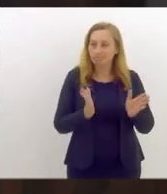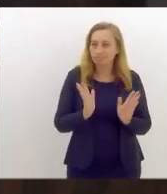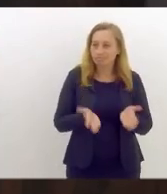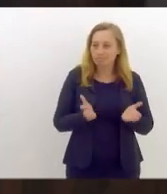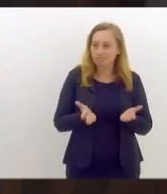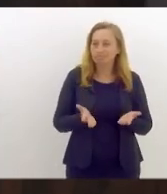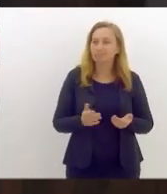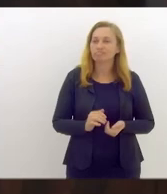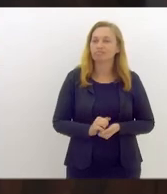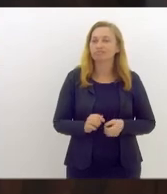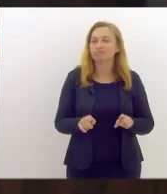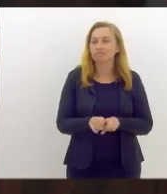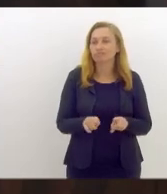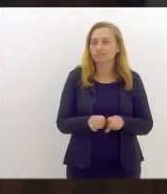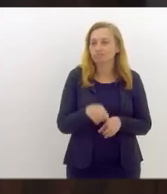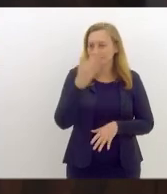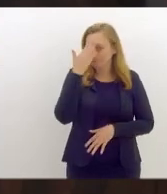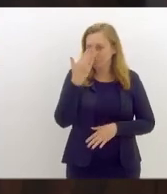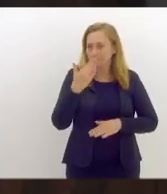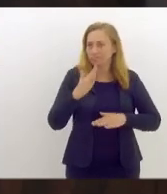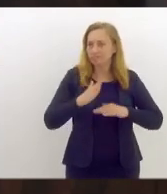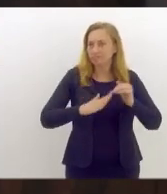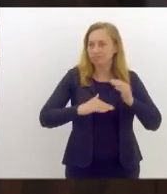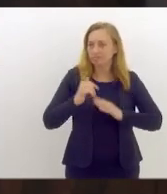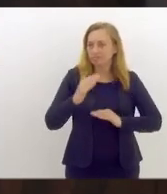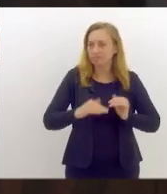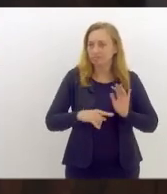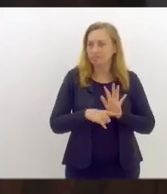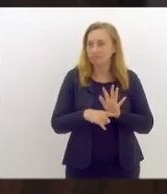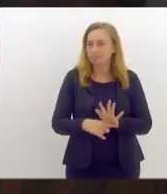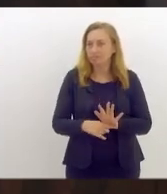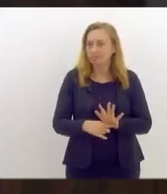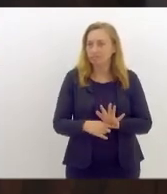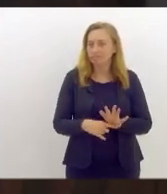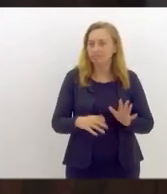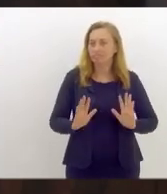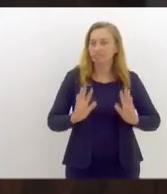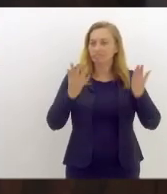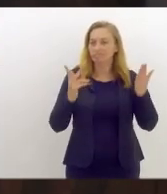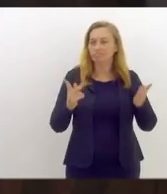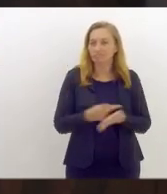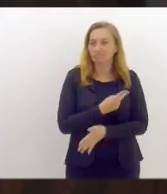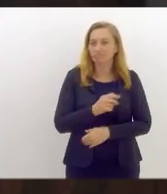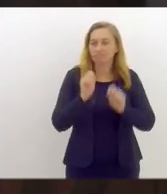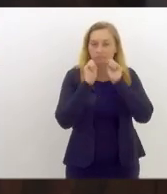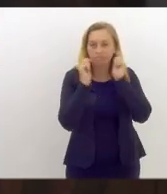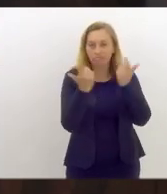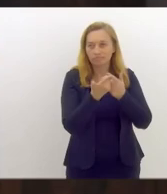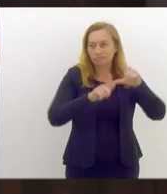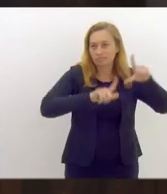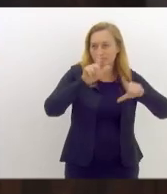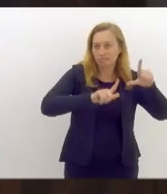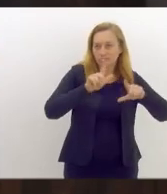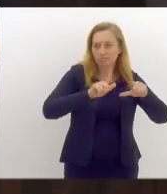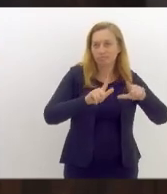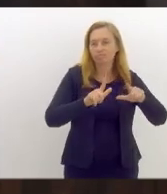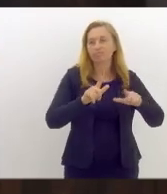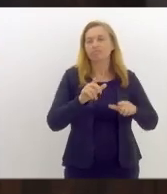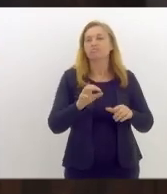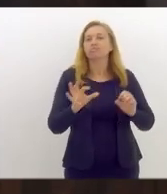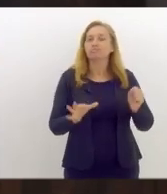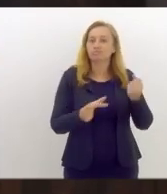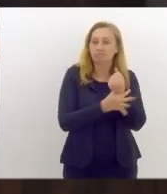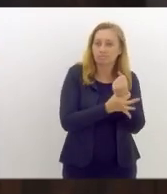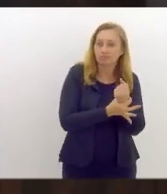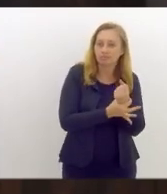também agradecer aos profissionais contribuíram para que esse evento acontecesse TV alérgico cerimonial segurança departamento